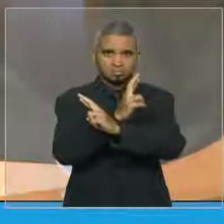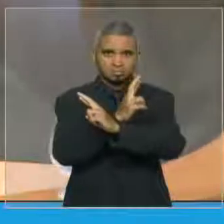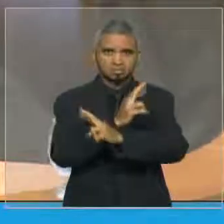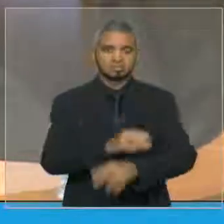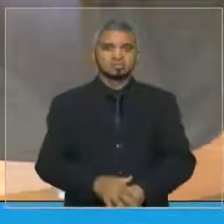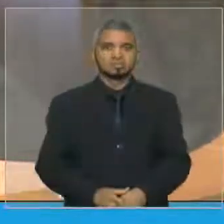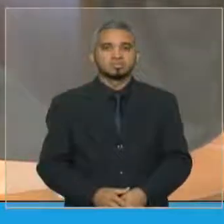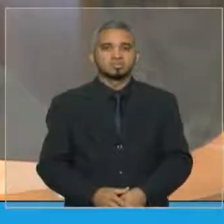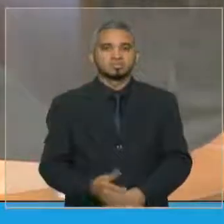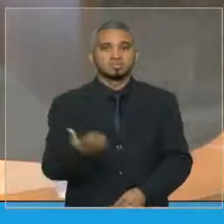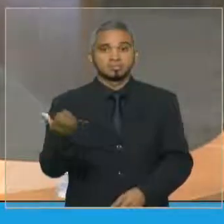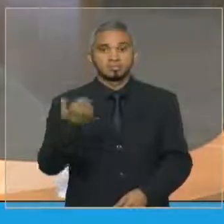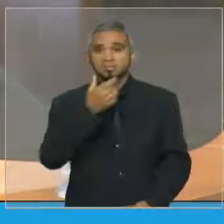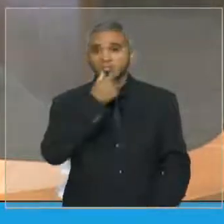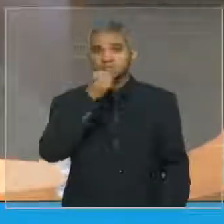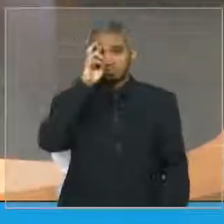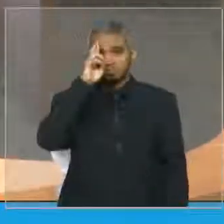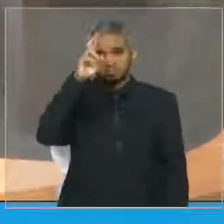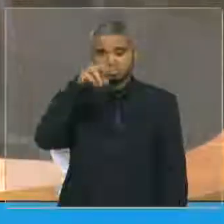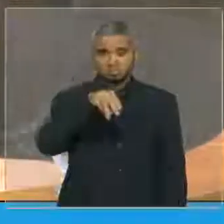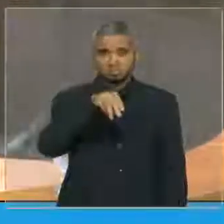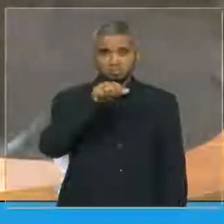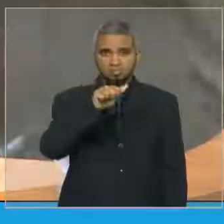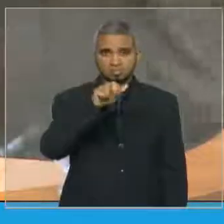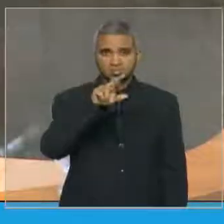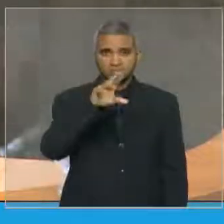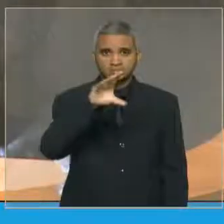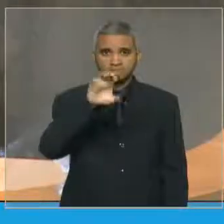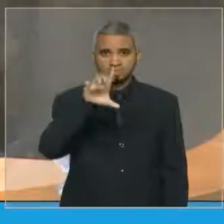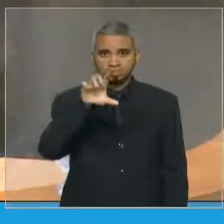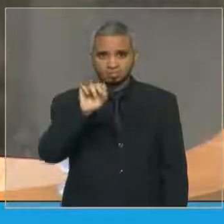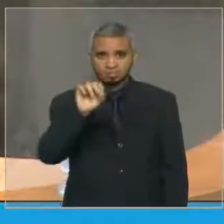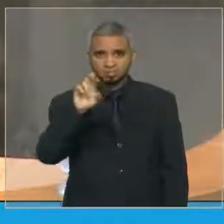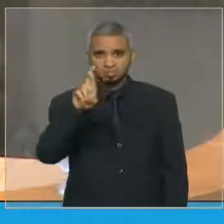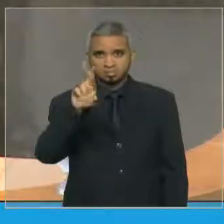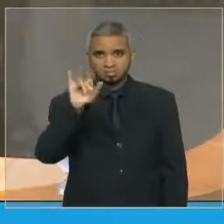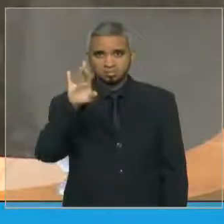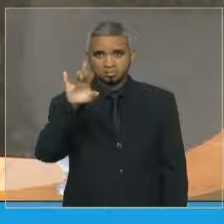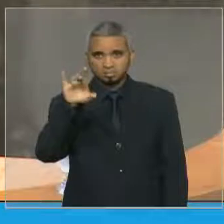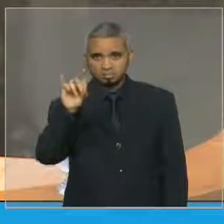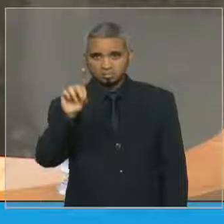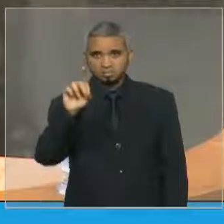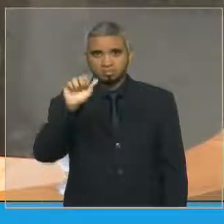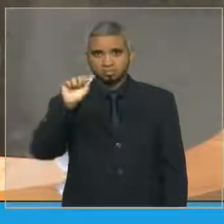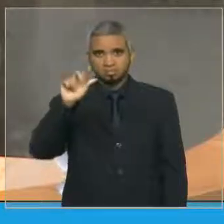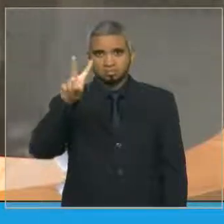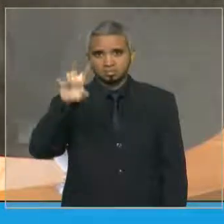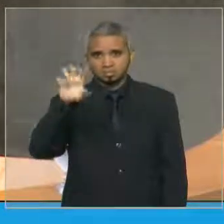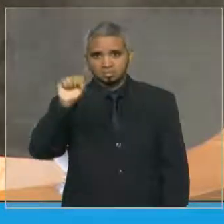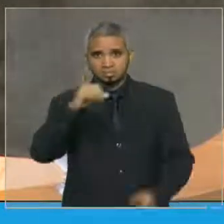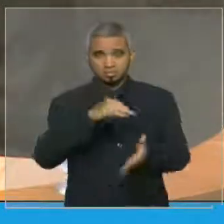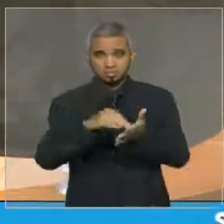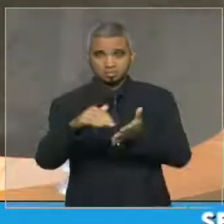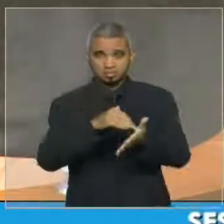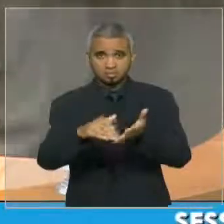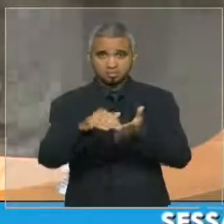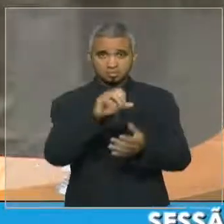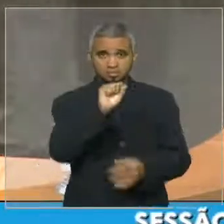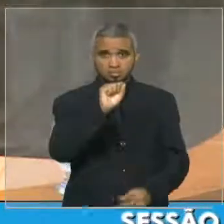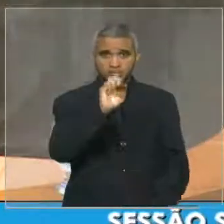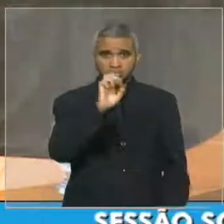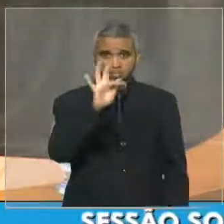excelentíssimo senhor Marcelo Ribeiro Alves, secretário de Estado da Fazenda, neste